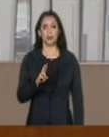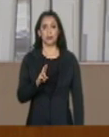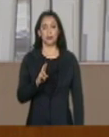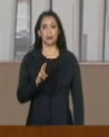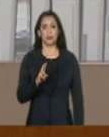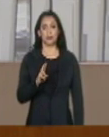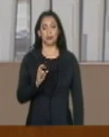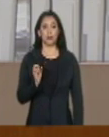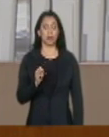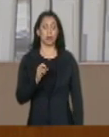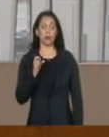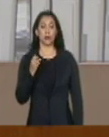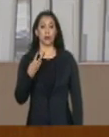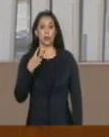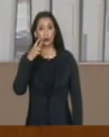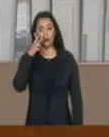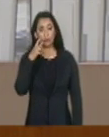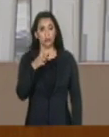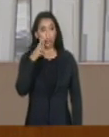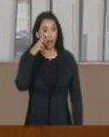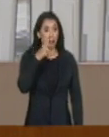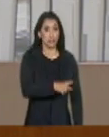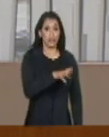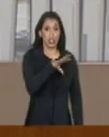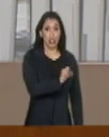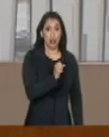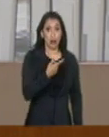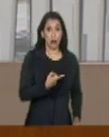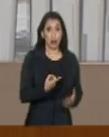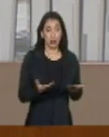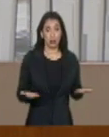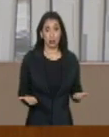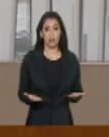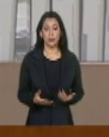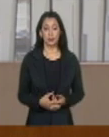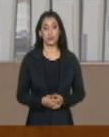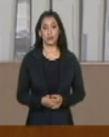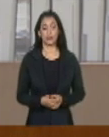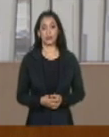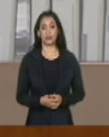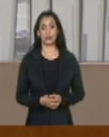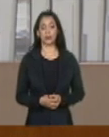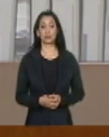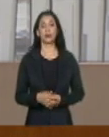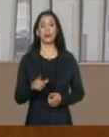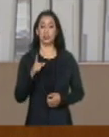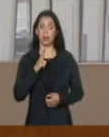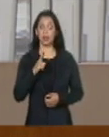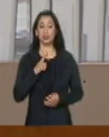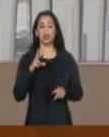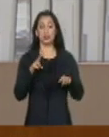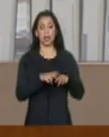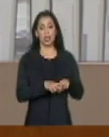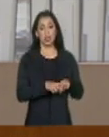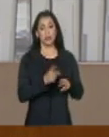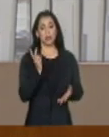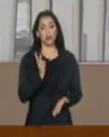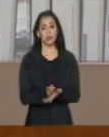ou o flagrante que foi mantido, que se convolou em prisão preventiva.